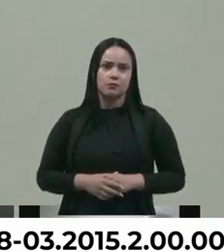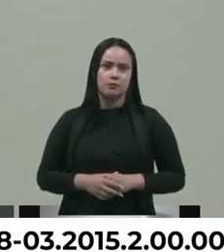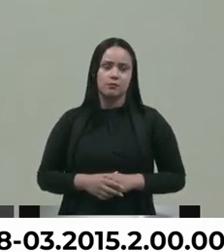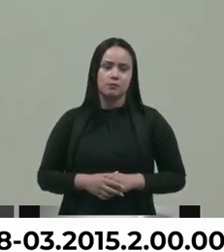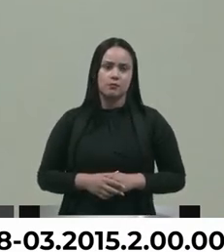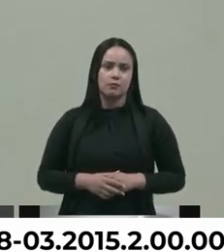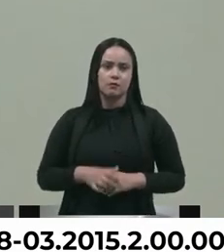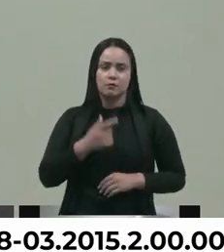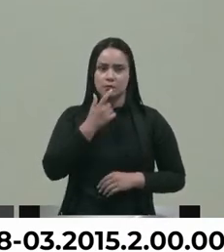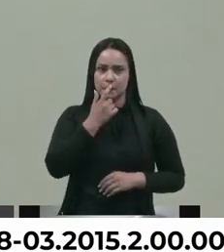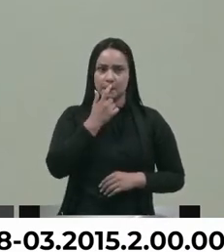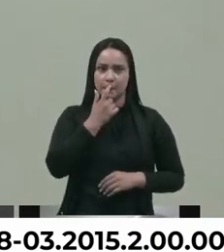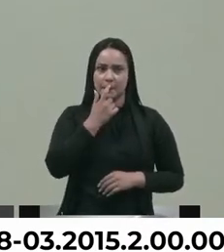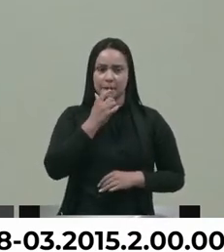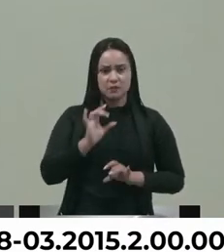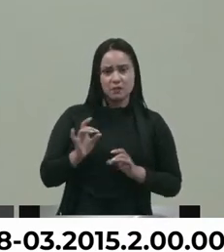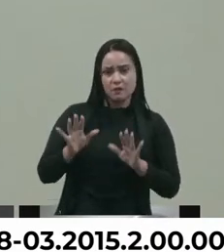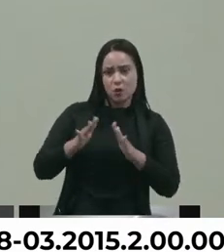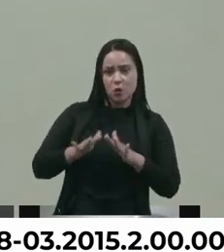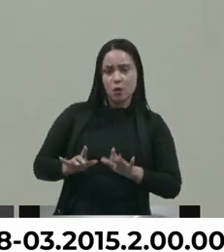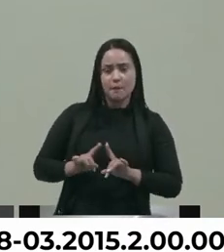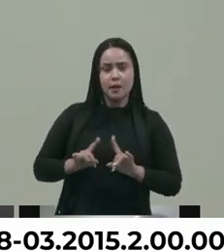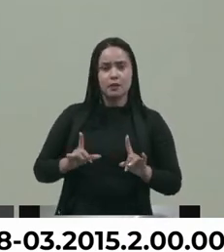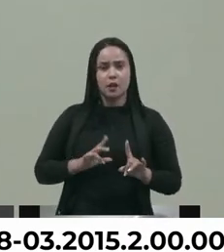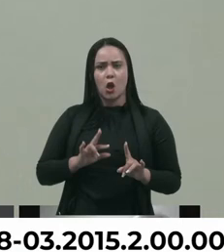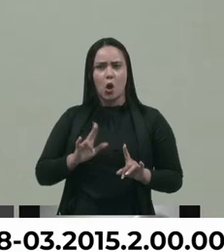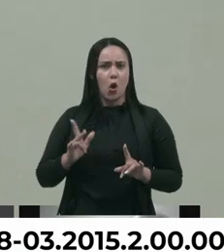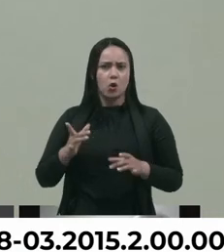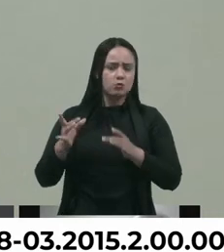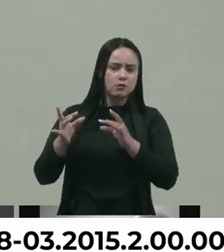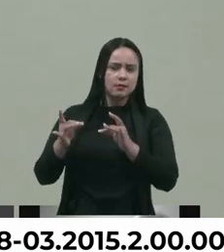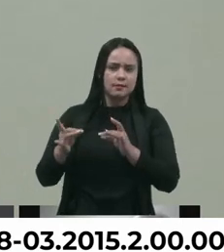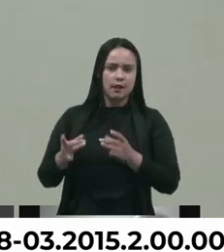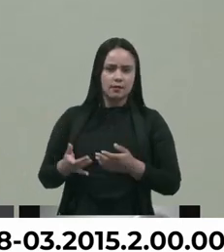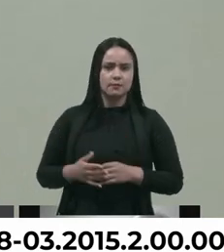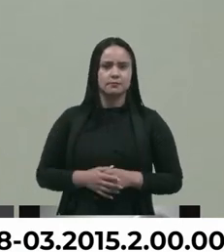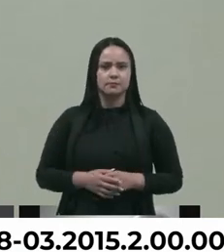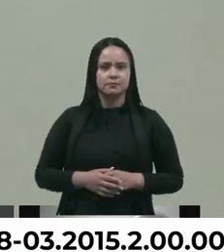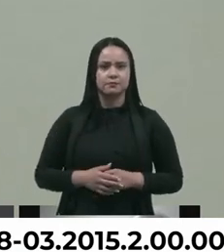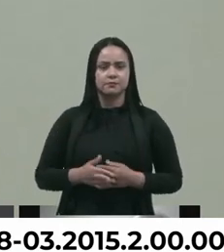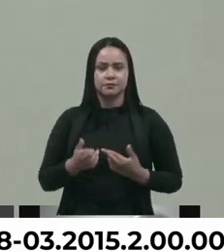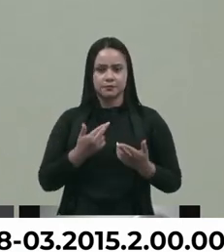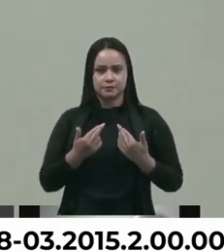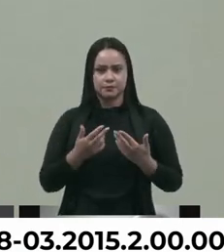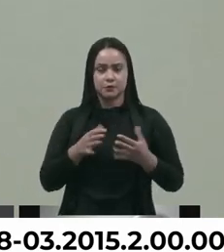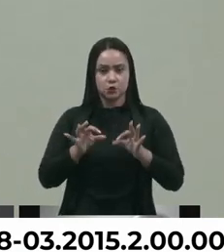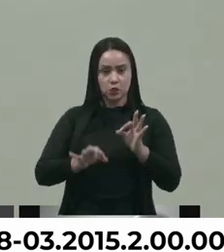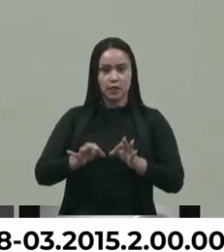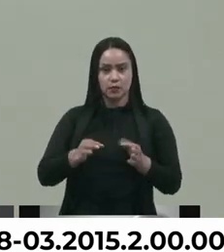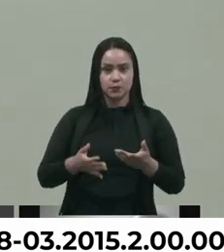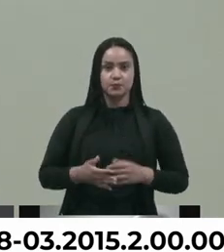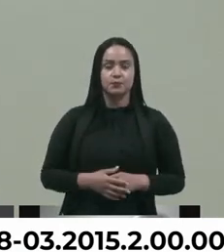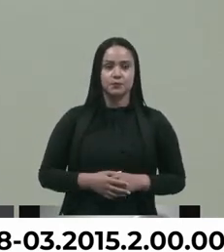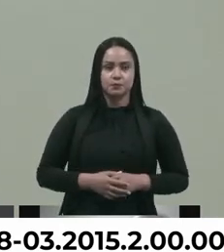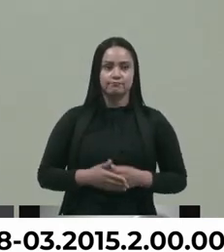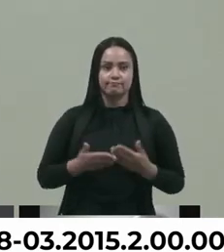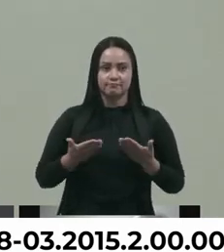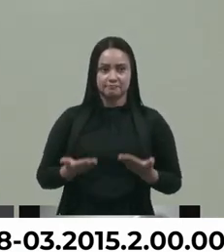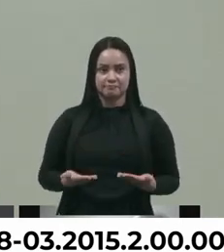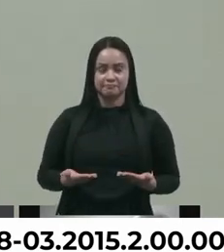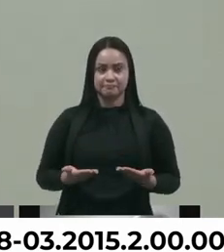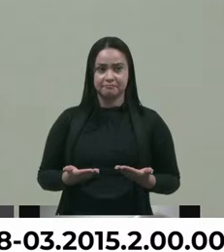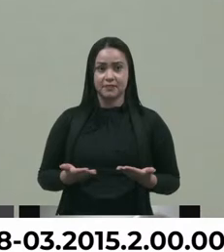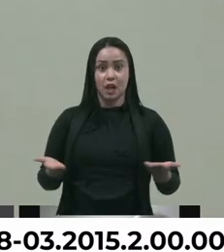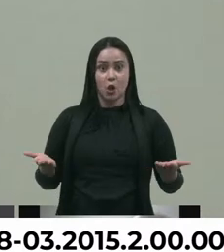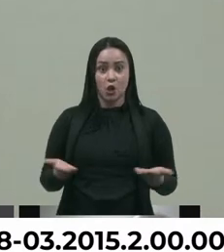não só ratificou, mas trouxe alguns outros detalhes relativamente a esse julgado. Então,